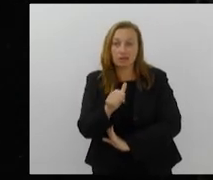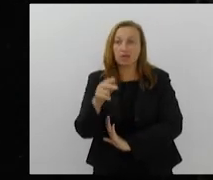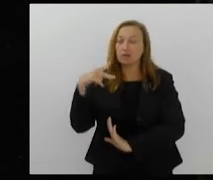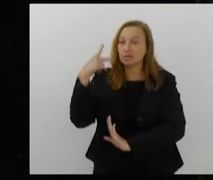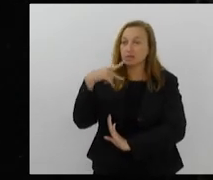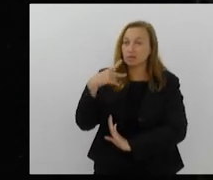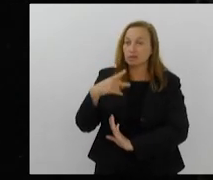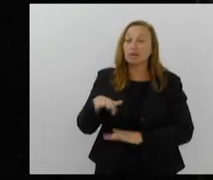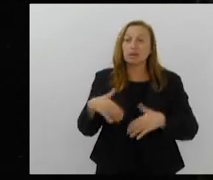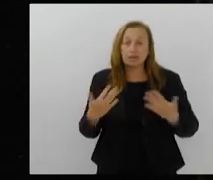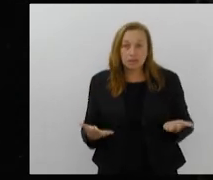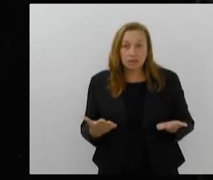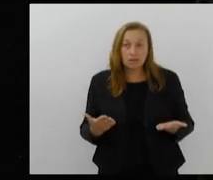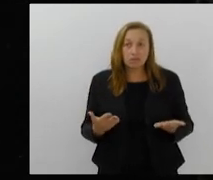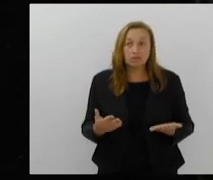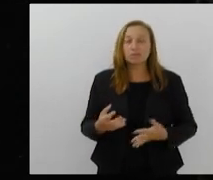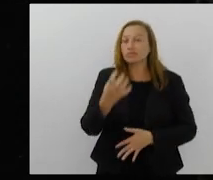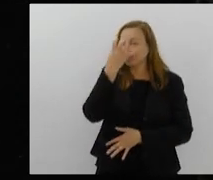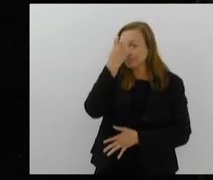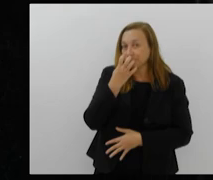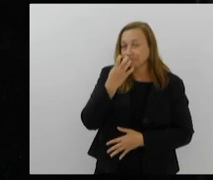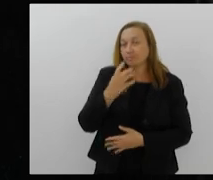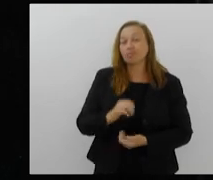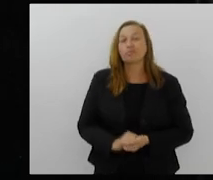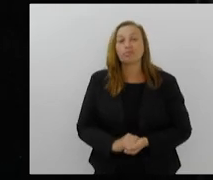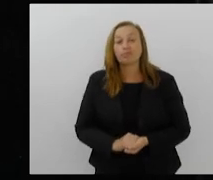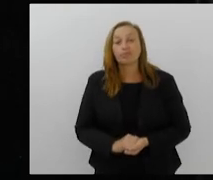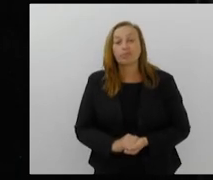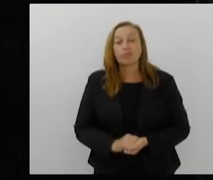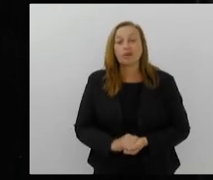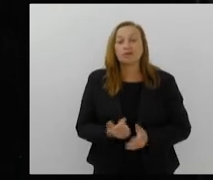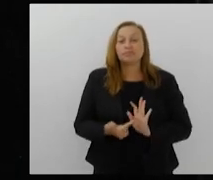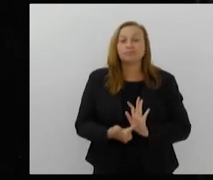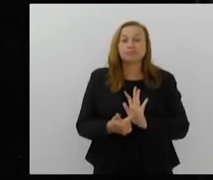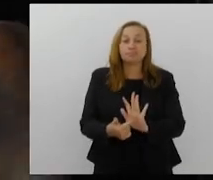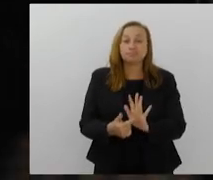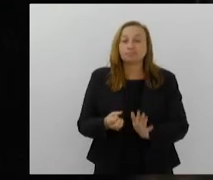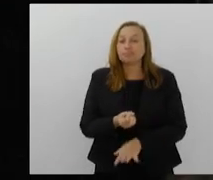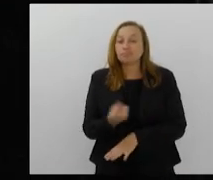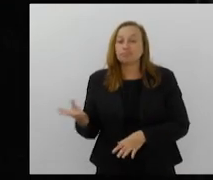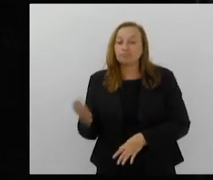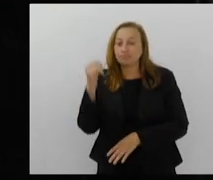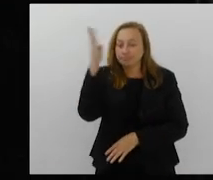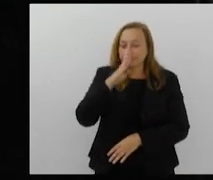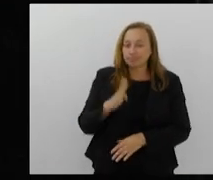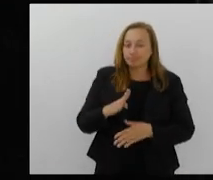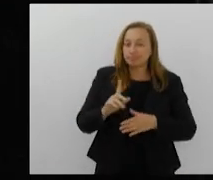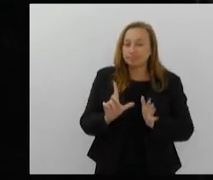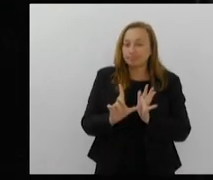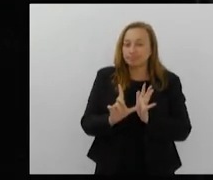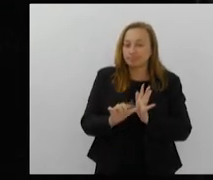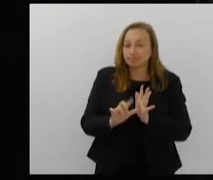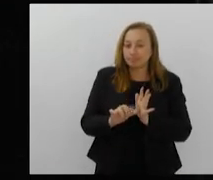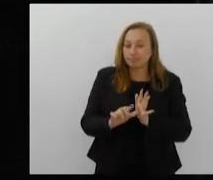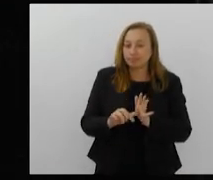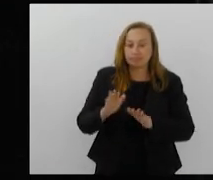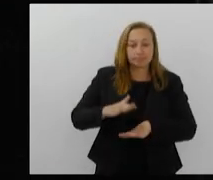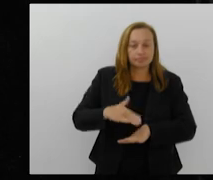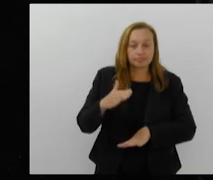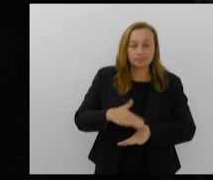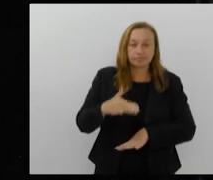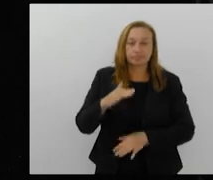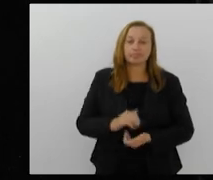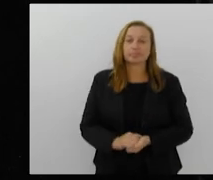parlamentos. Então, isso é muito sério, isso demonstra o quanto o Brasil é atrasado e cada vez